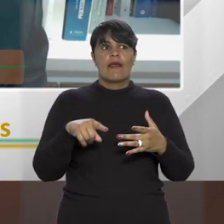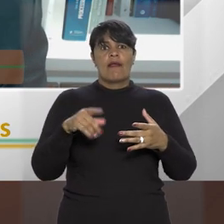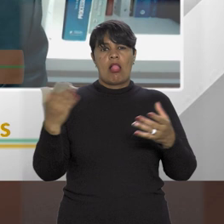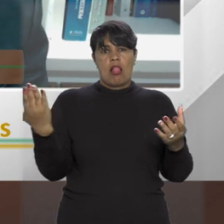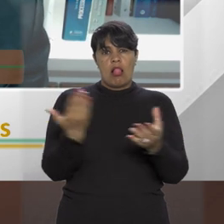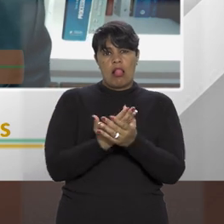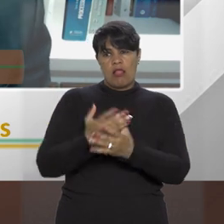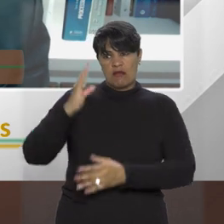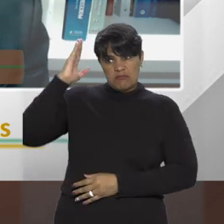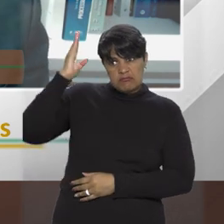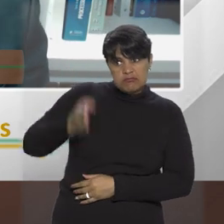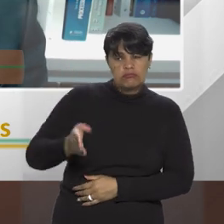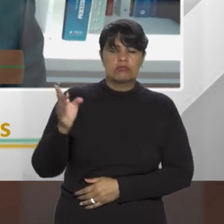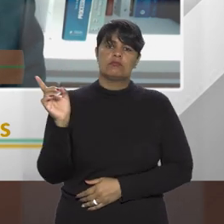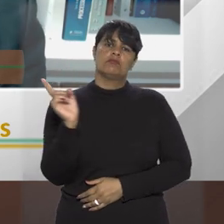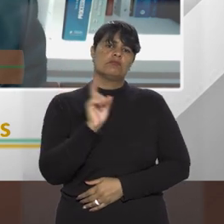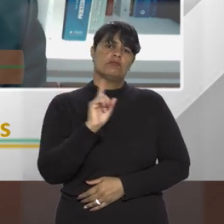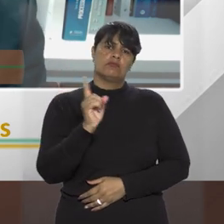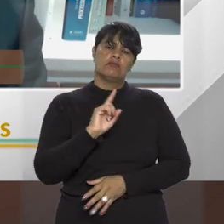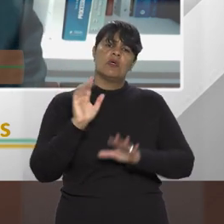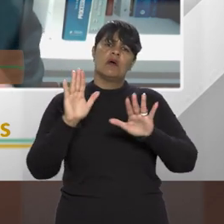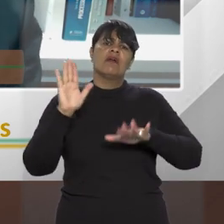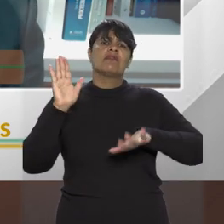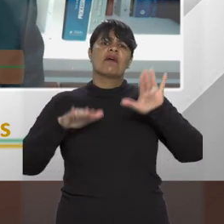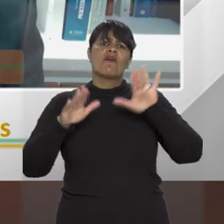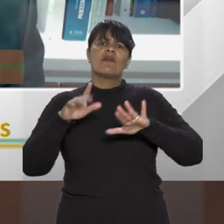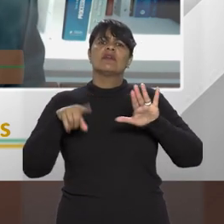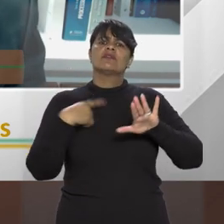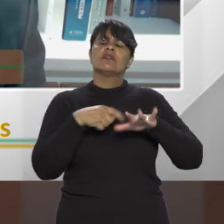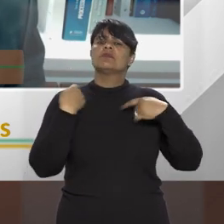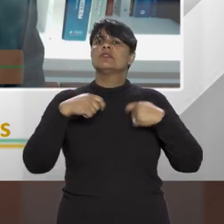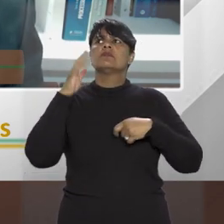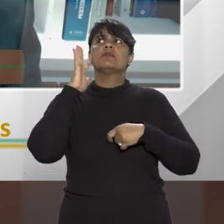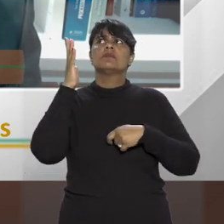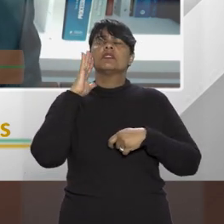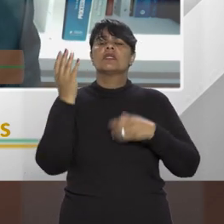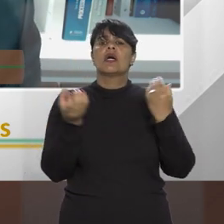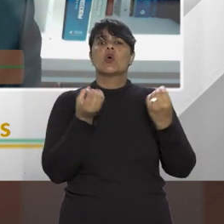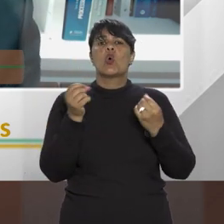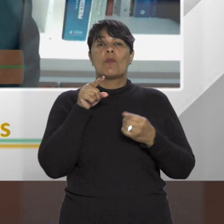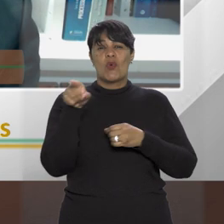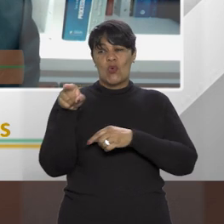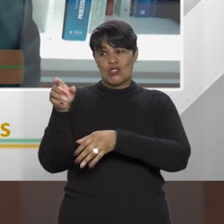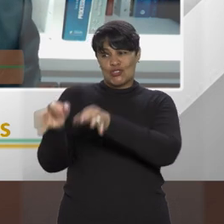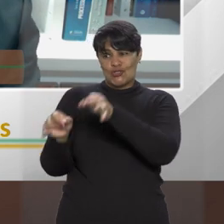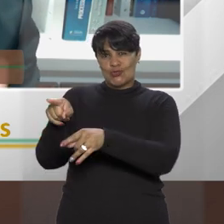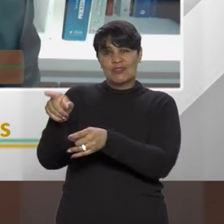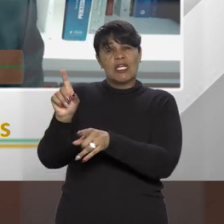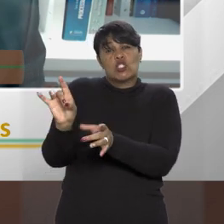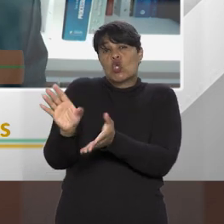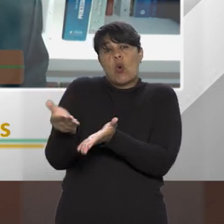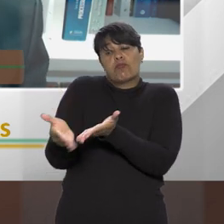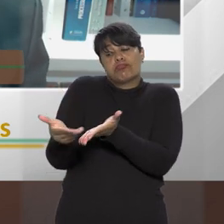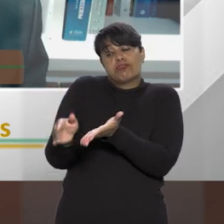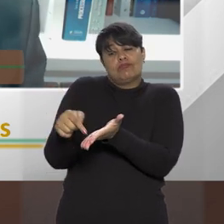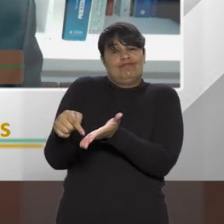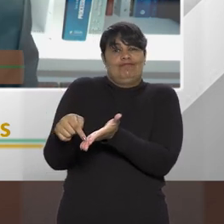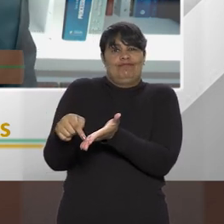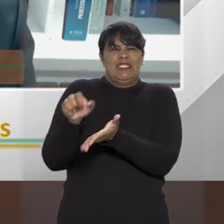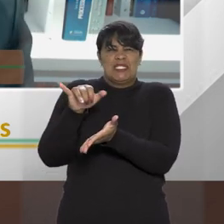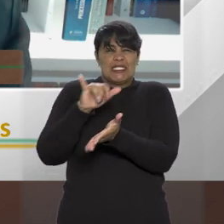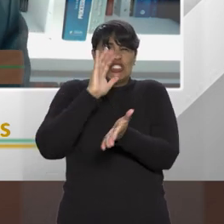como um residual, salvo para aqueles casos em que, de fato, eu não tenho outra saída, eu tenho que tentar buscar a solução de outra